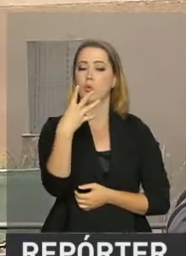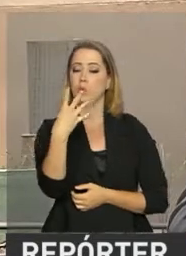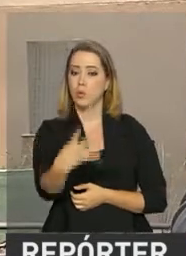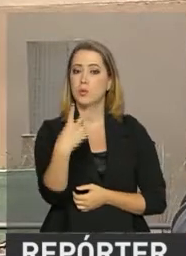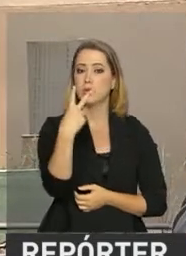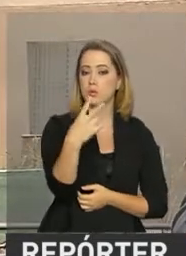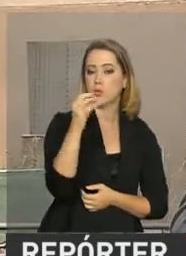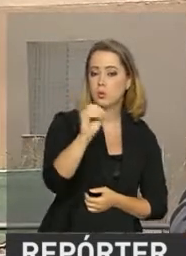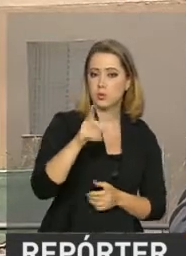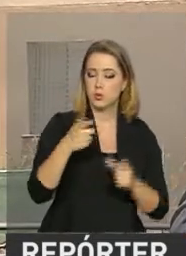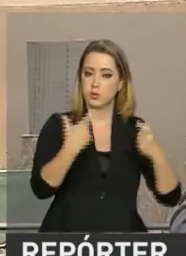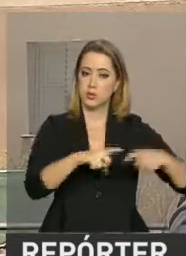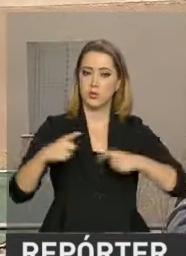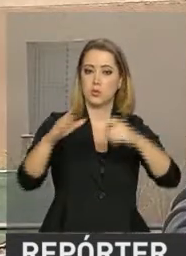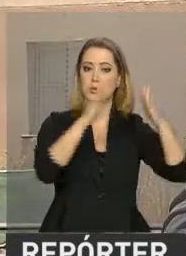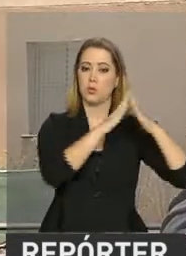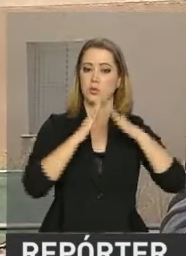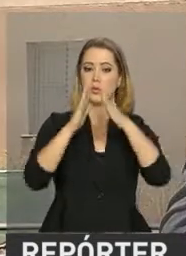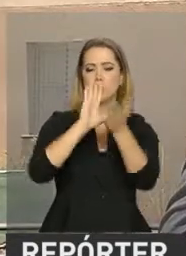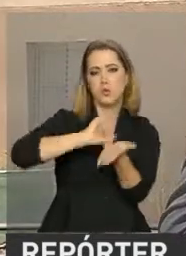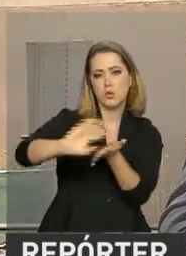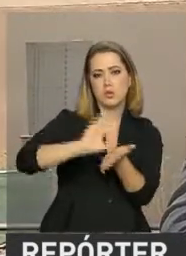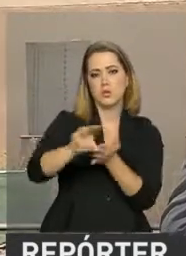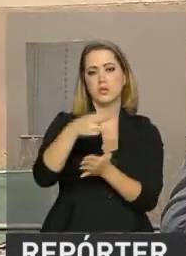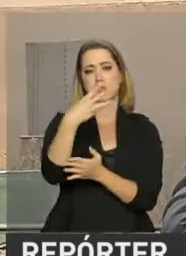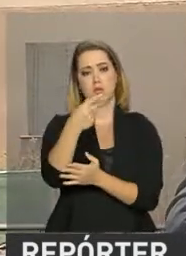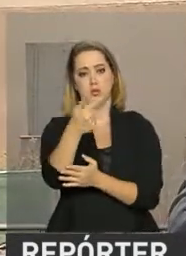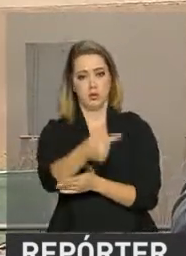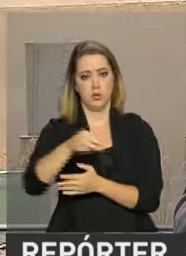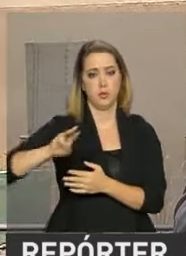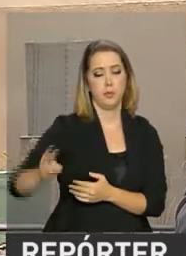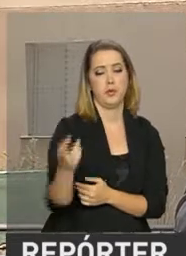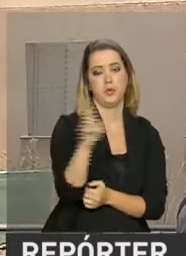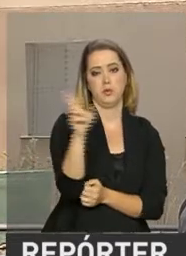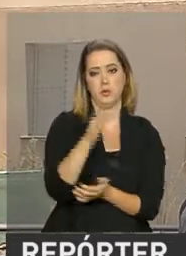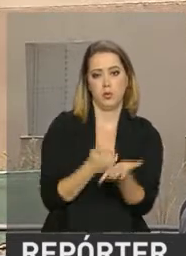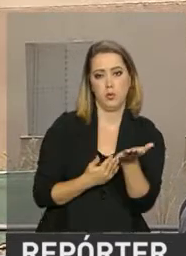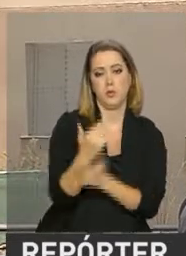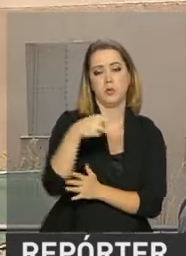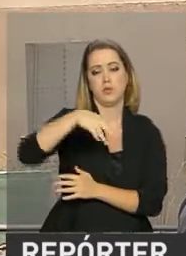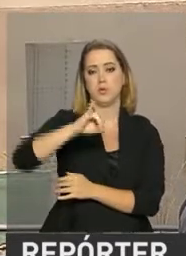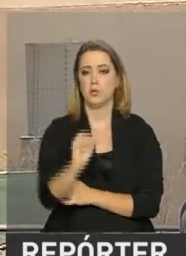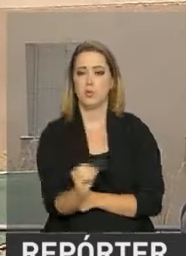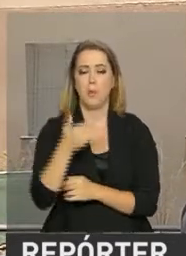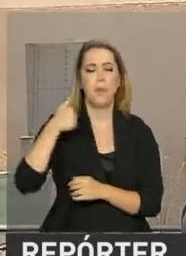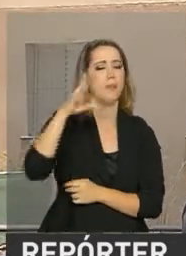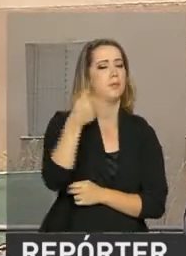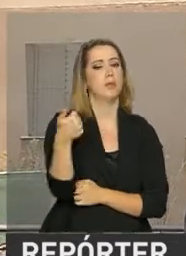apartamentos investimentos de 37 milhões de reais em todo o país desde maio já foram entregues mais de